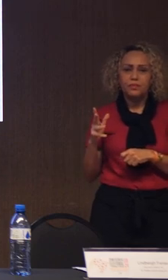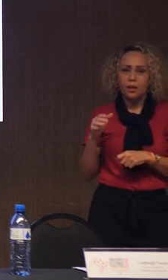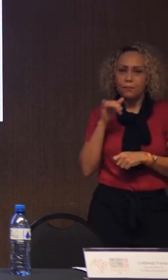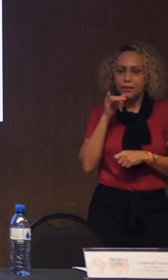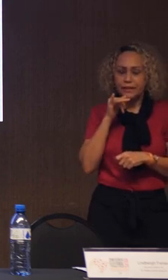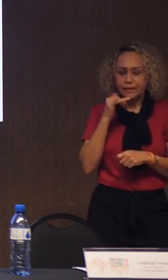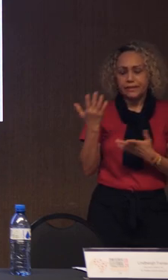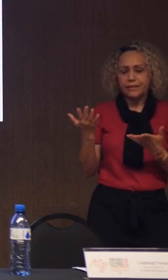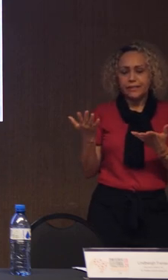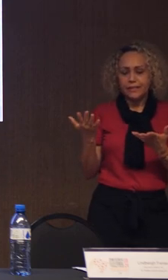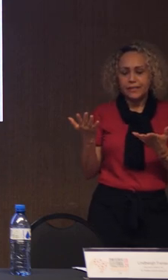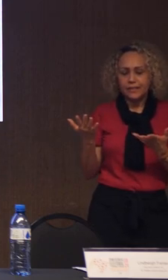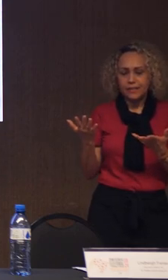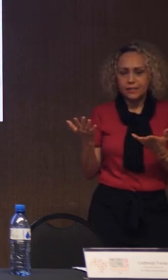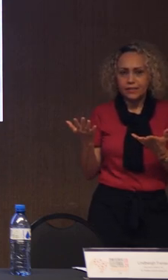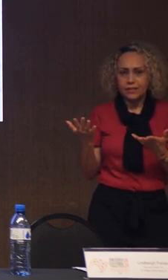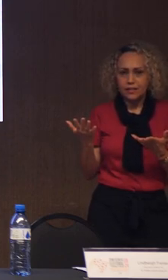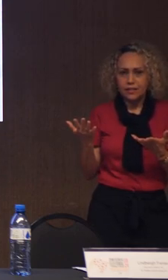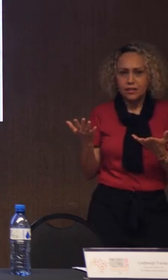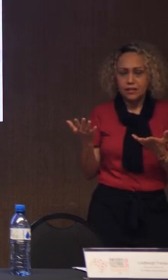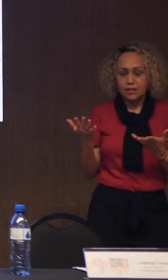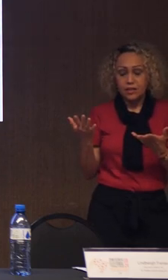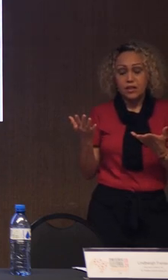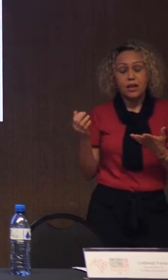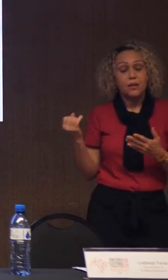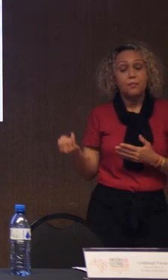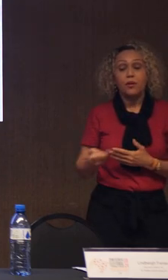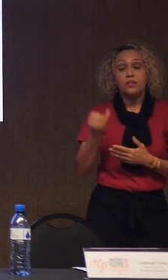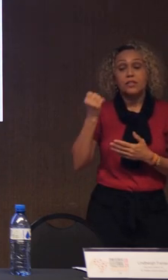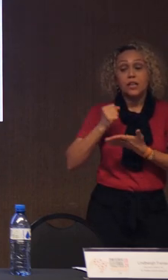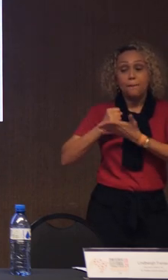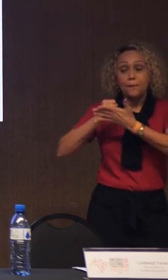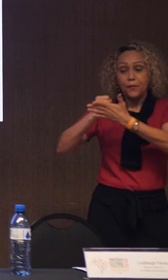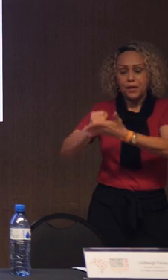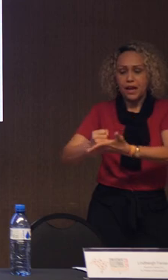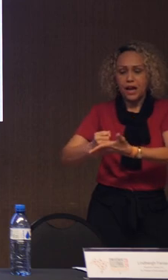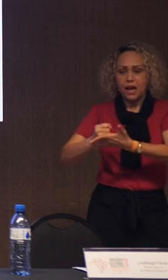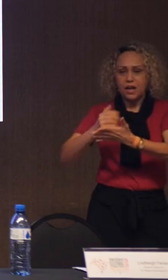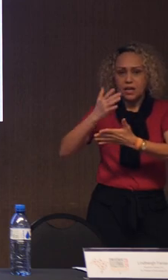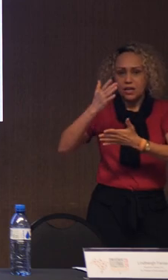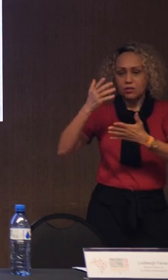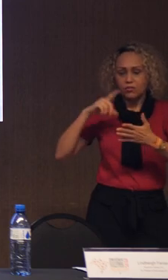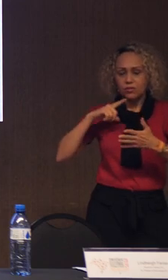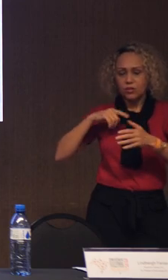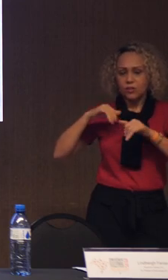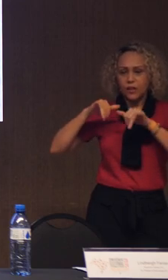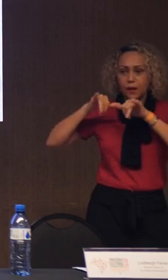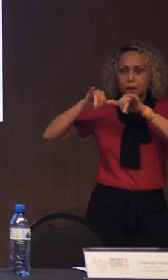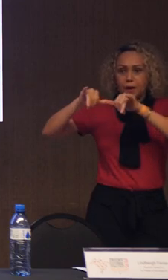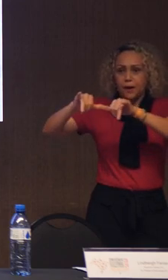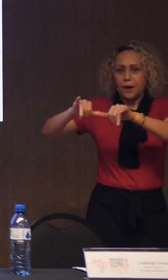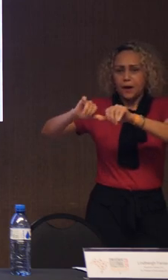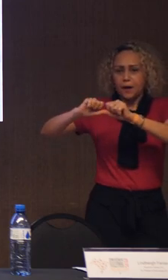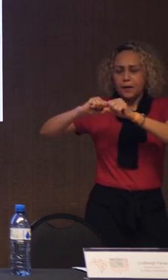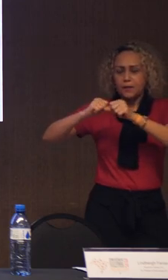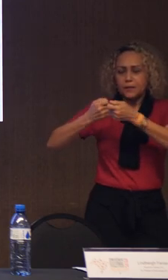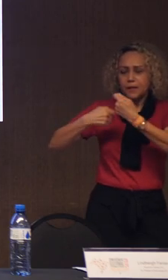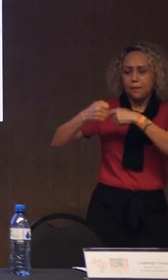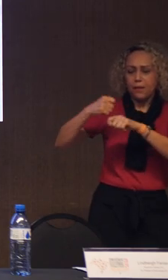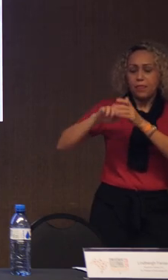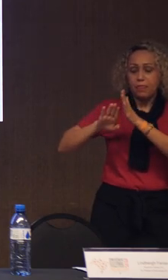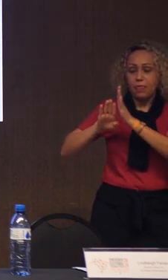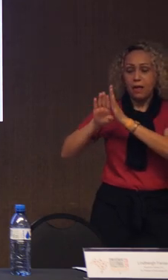para o mundo, porque o Lula está fazendo é fantástico. Mas nós temos que disputar a economia. Beto, por exemplo,